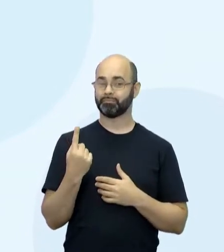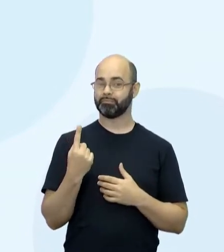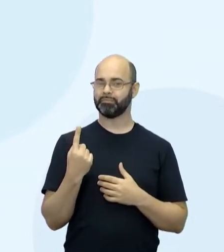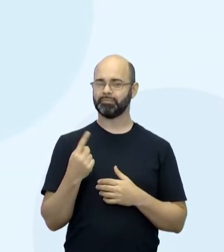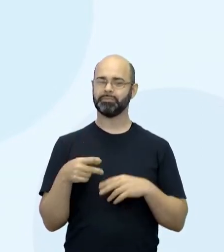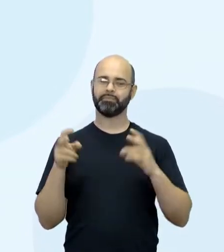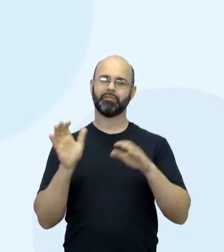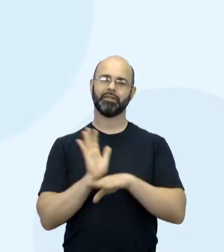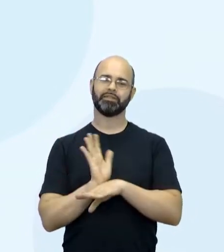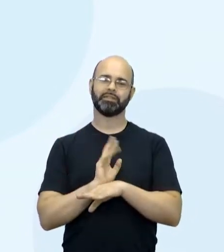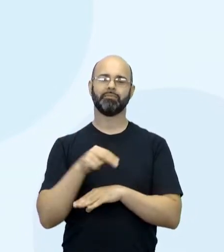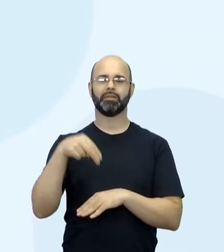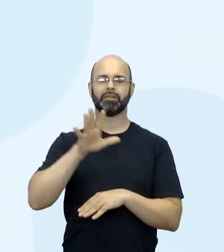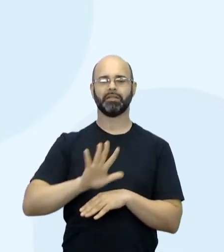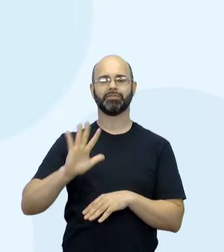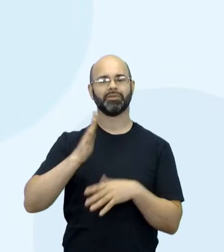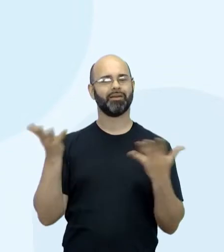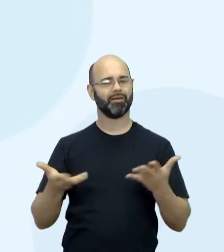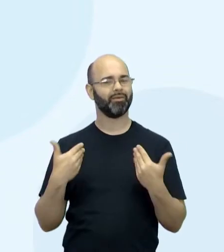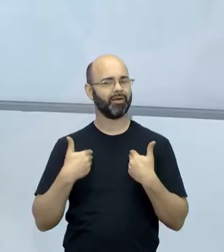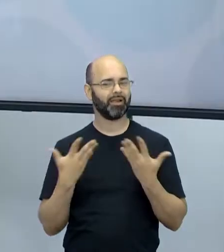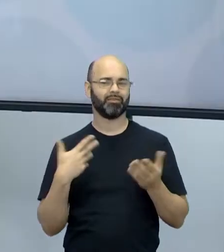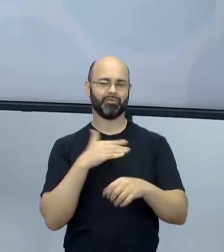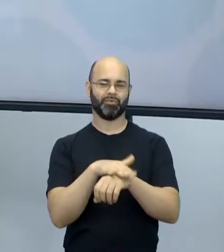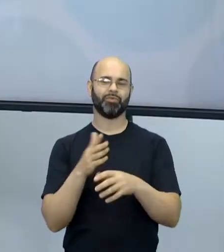Cinemas Nacionais, e eu agora falo com você aqui, vem cá.